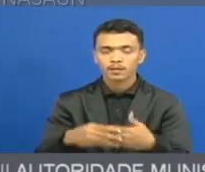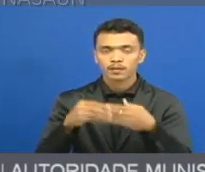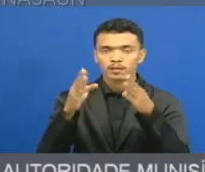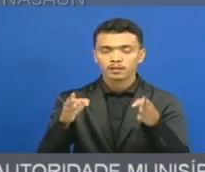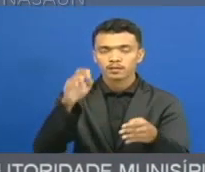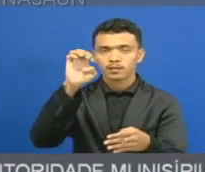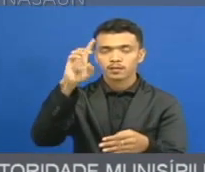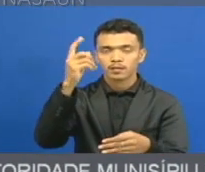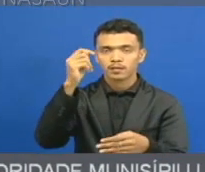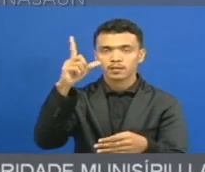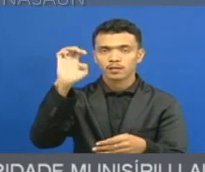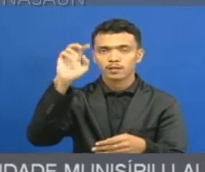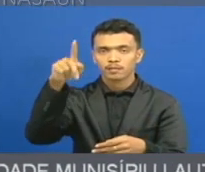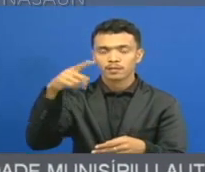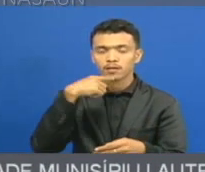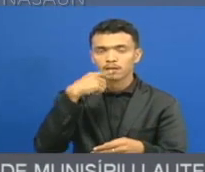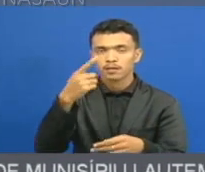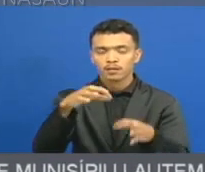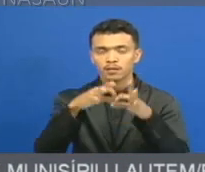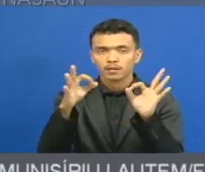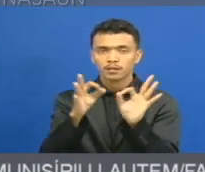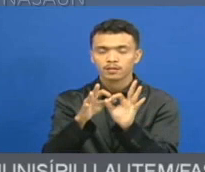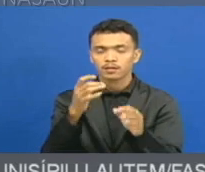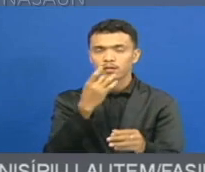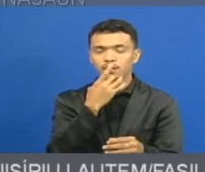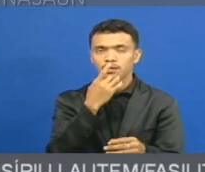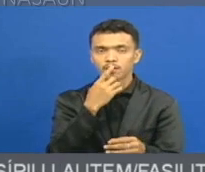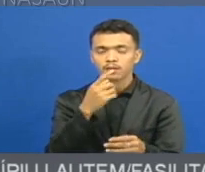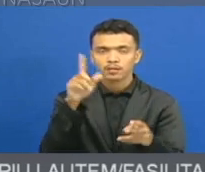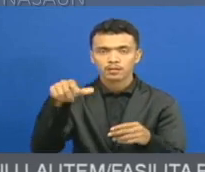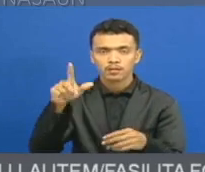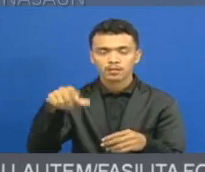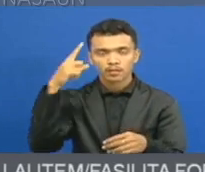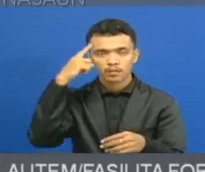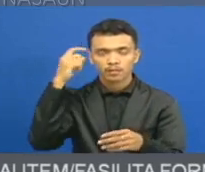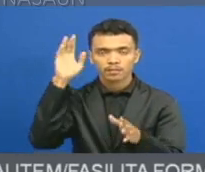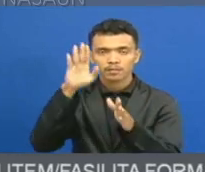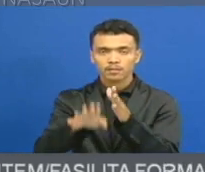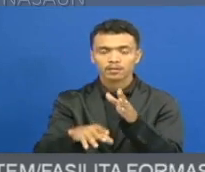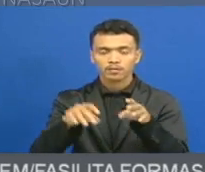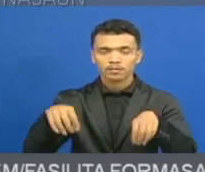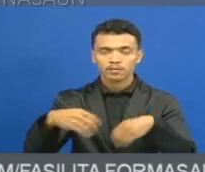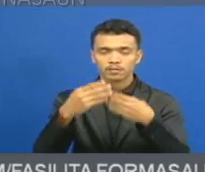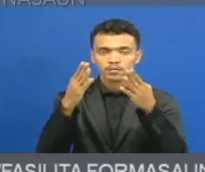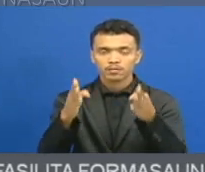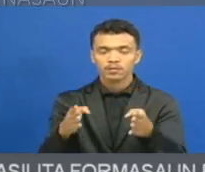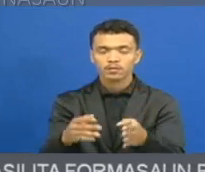Liderança EDTLE reconhece instalação linhas de eletricidade tarde, também menos recursos